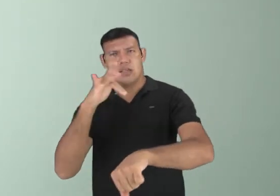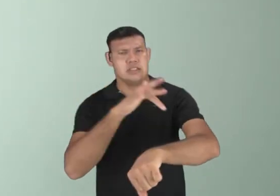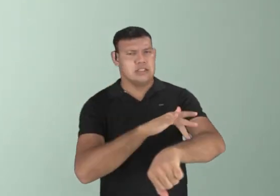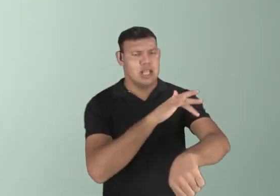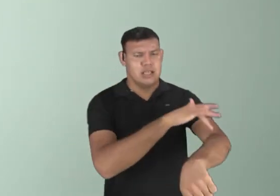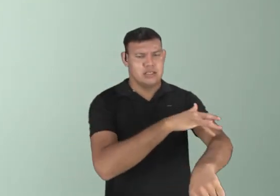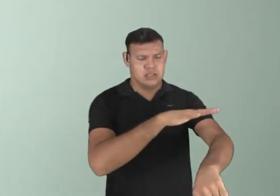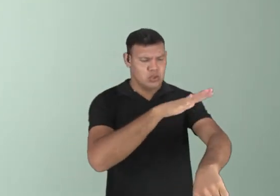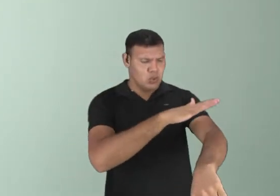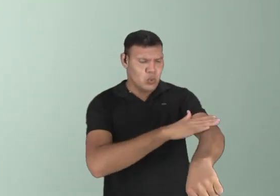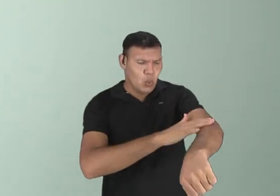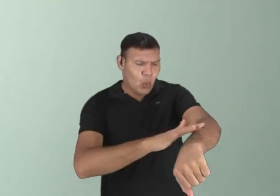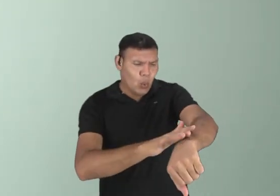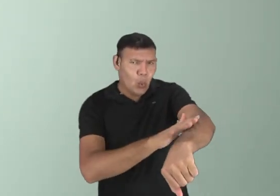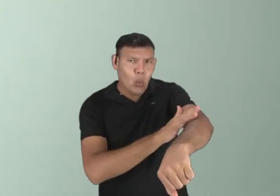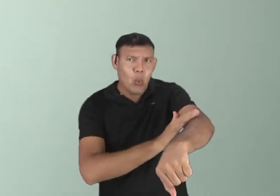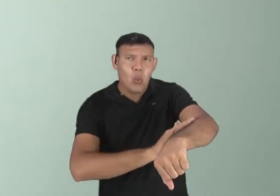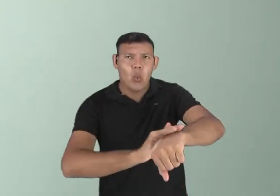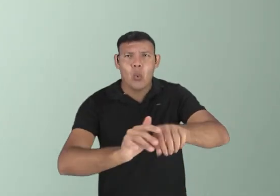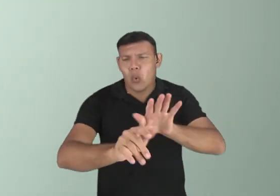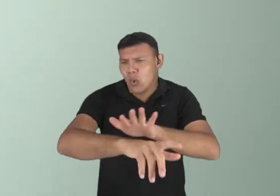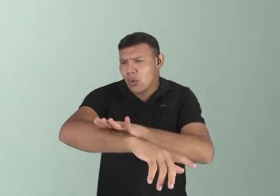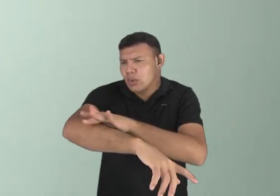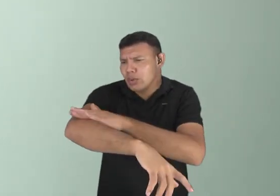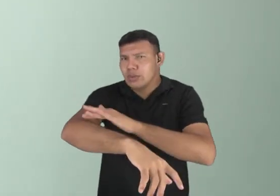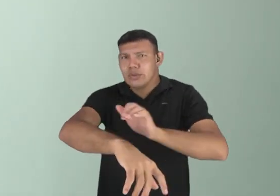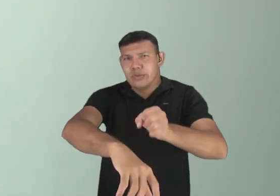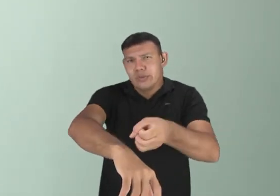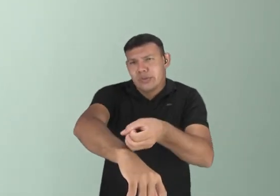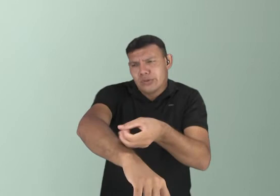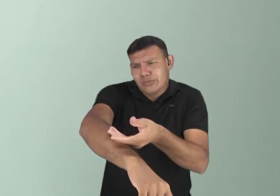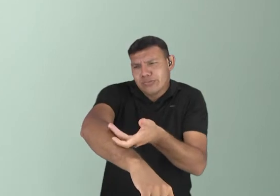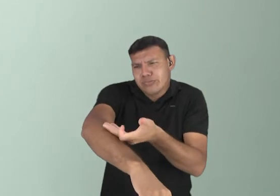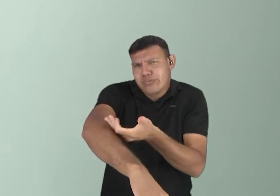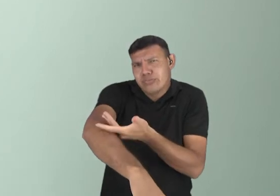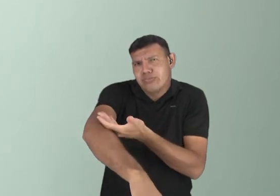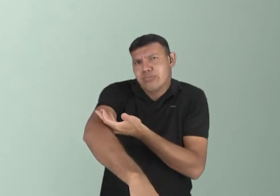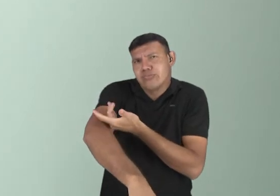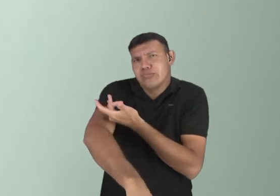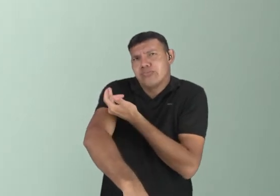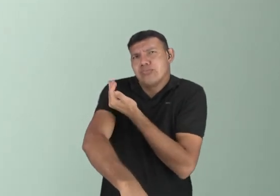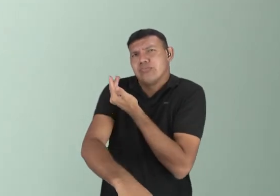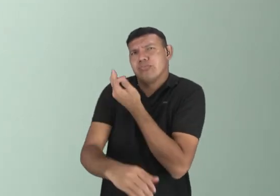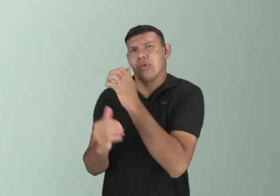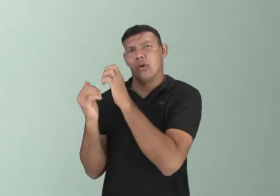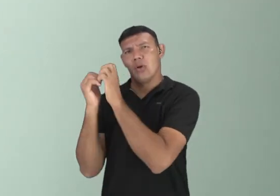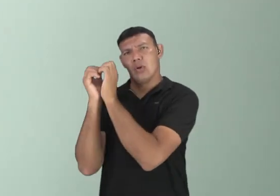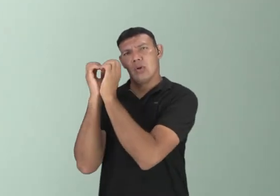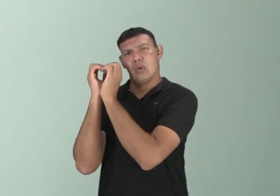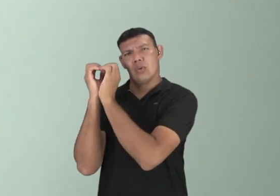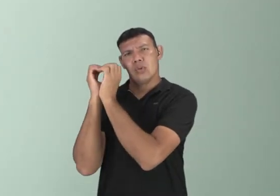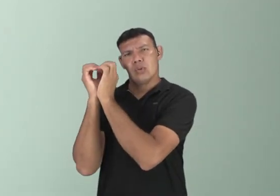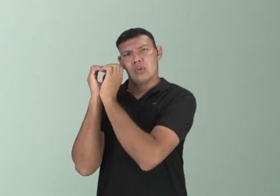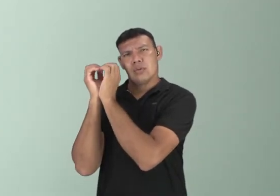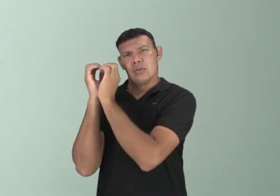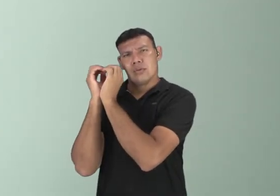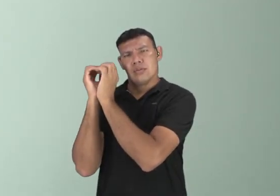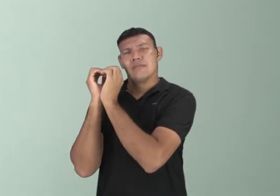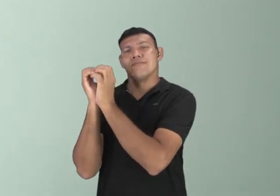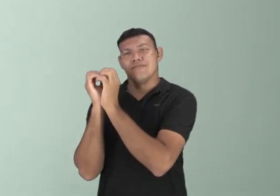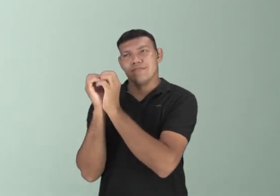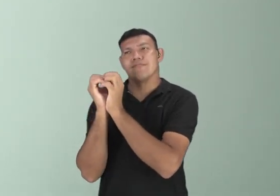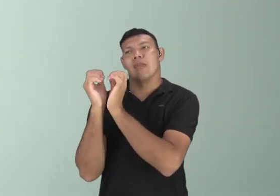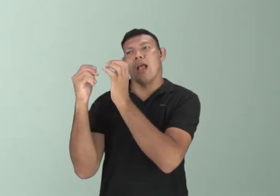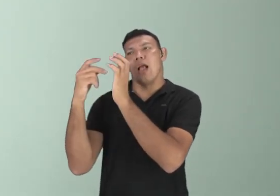na minha pele, eles vão mandar estímulos nervosos até o meu cérebro e lá vai acontecer a